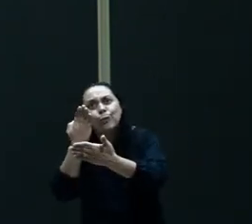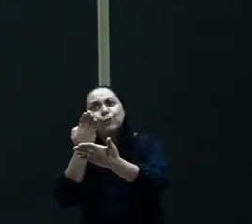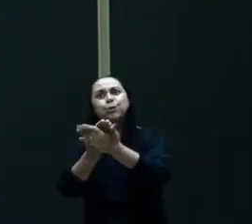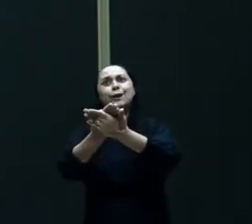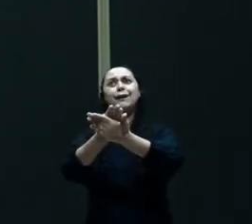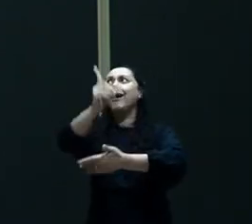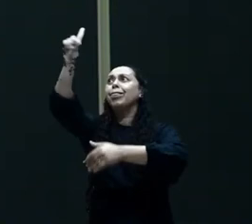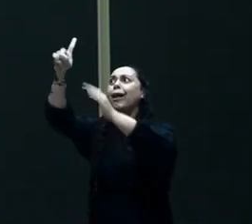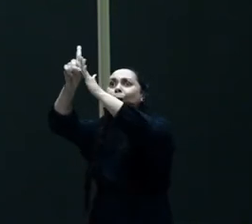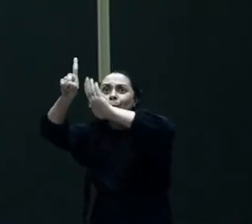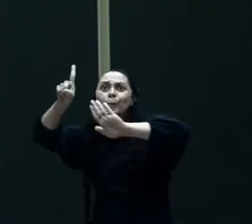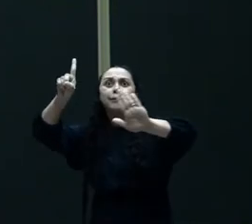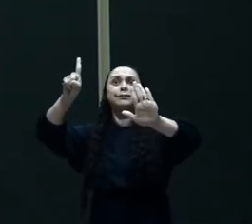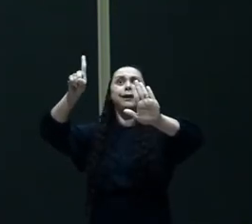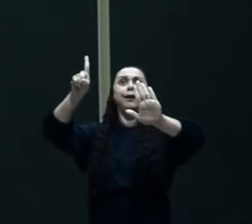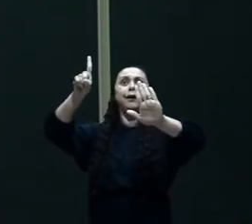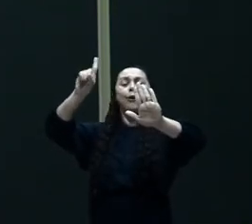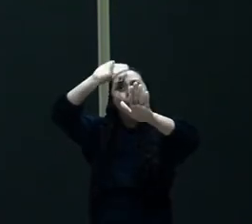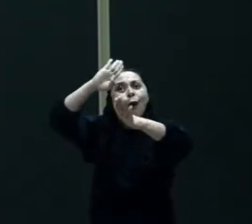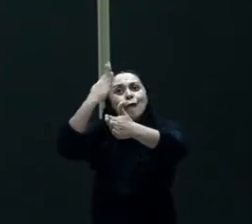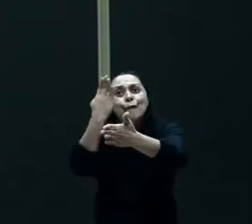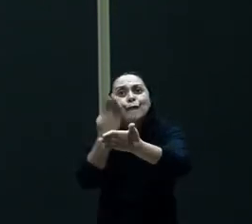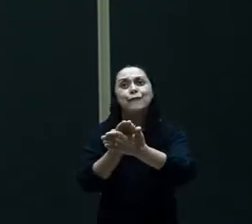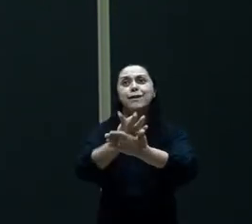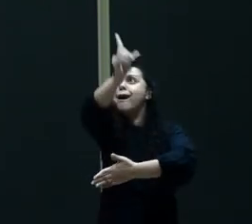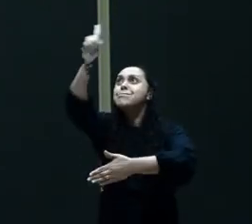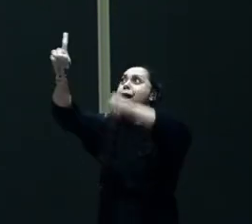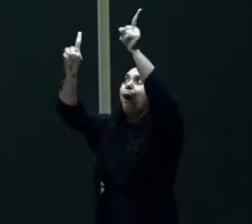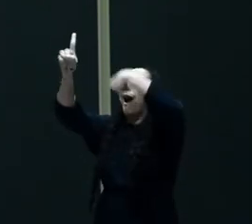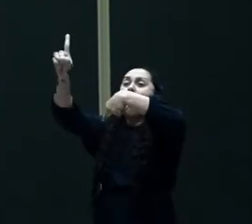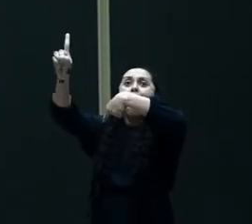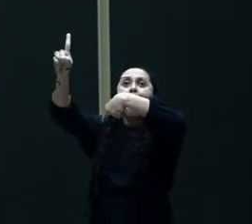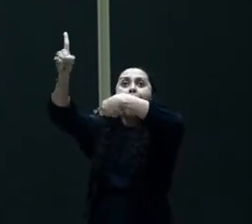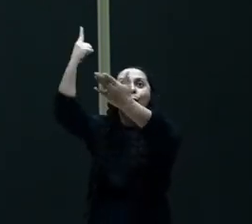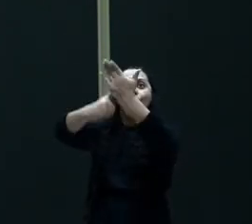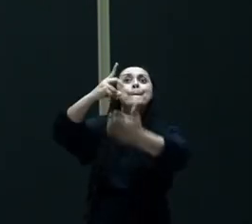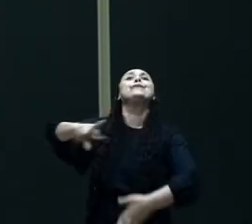na promessa e confia no Deus que fez a promessa para